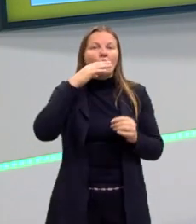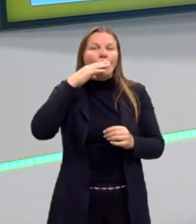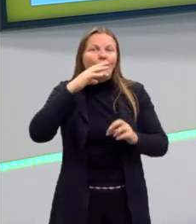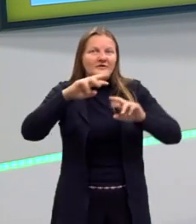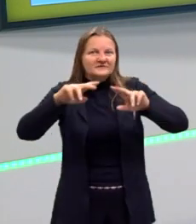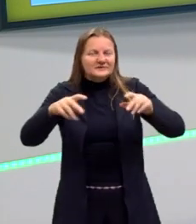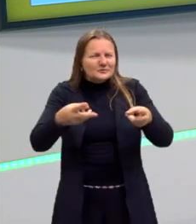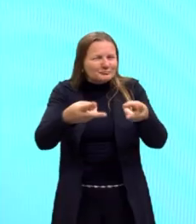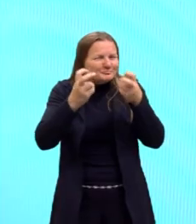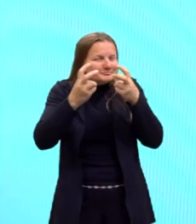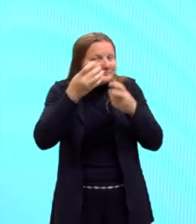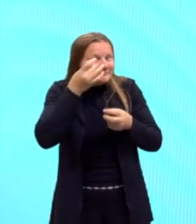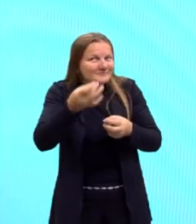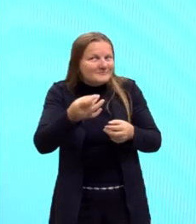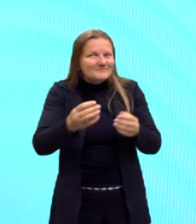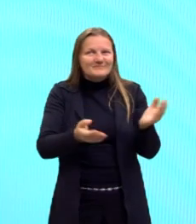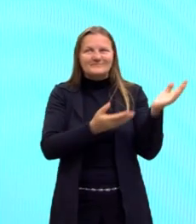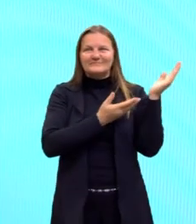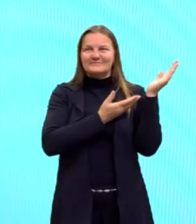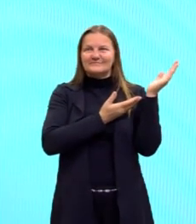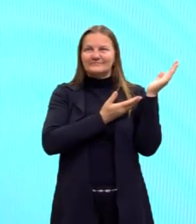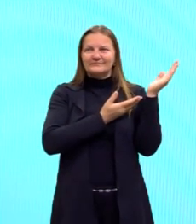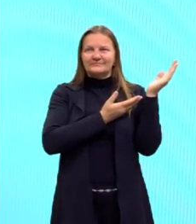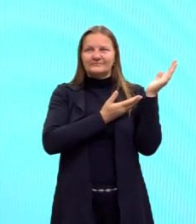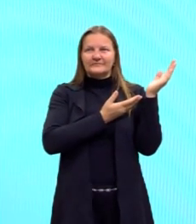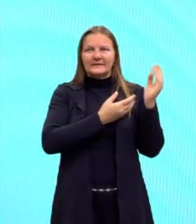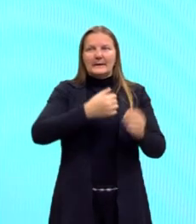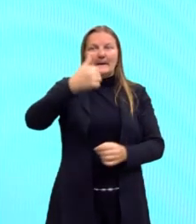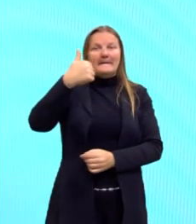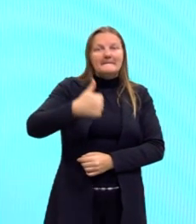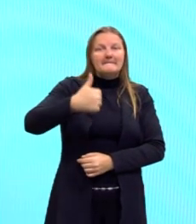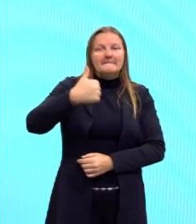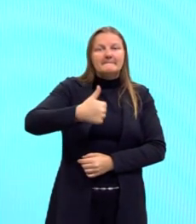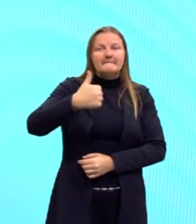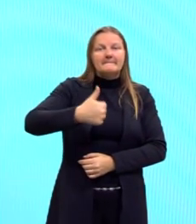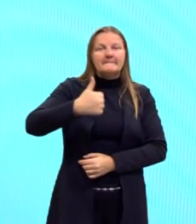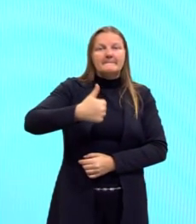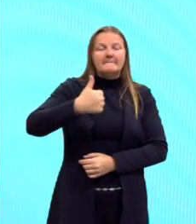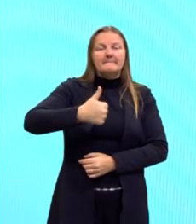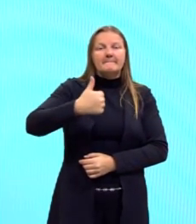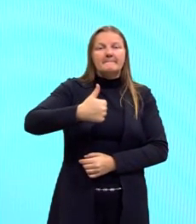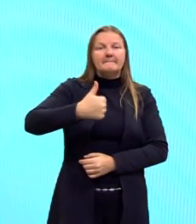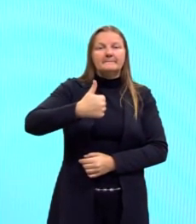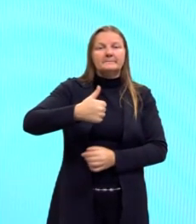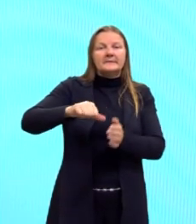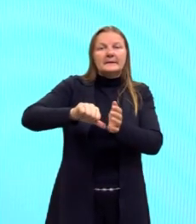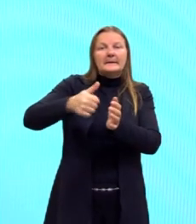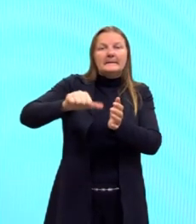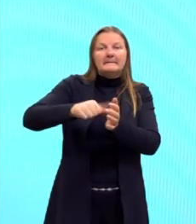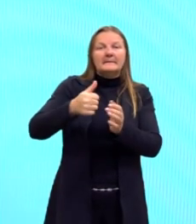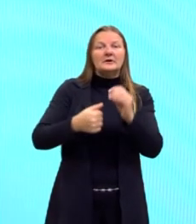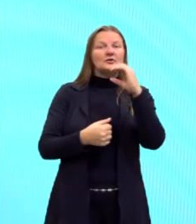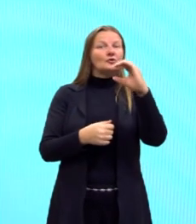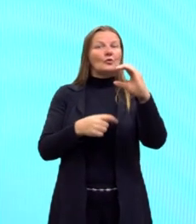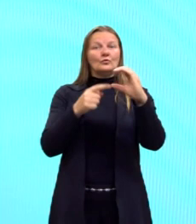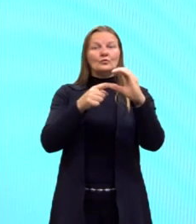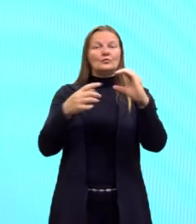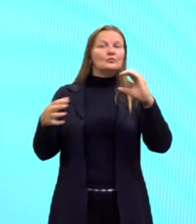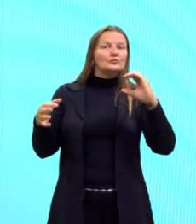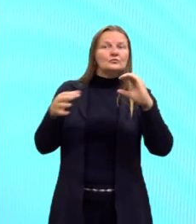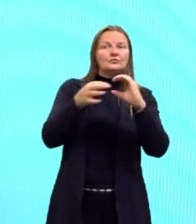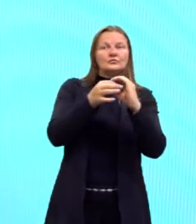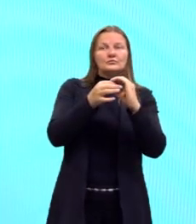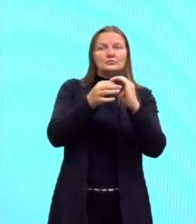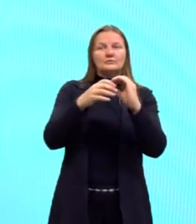bem nítida a diferença os carbonos primários são aqueles que se ligam somente a outro carbono